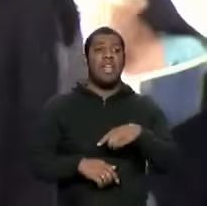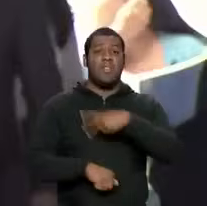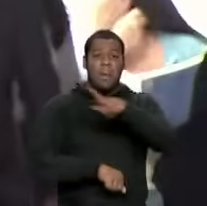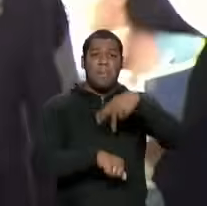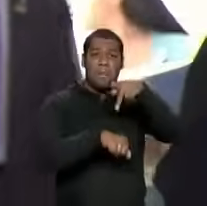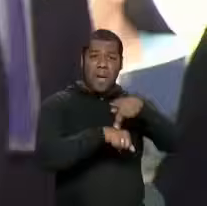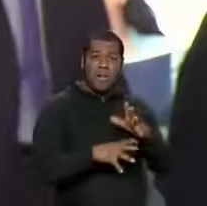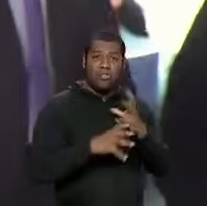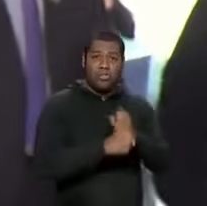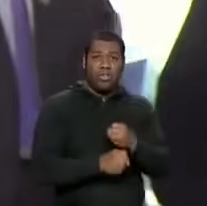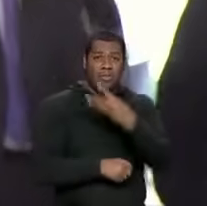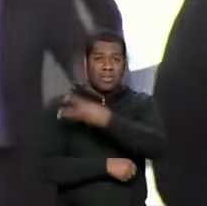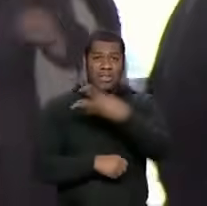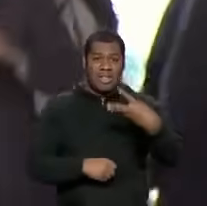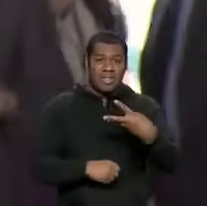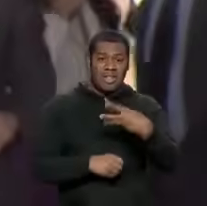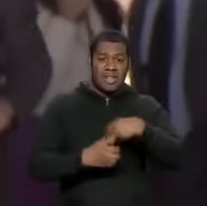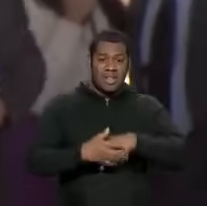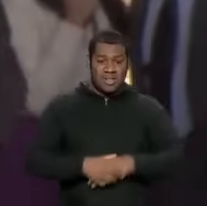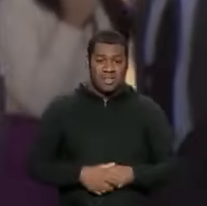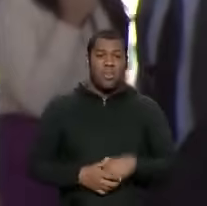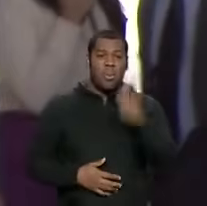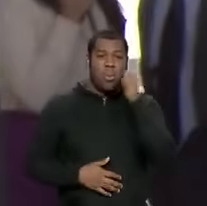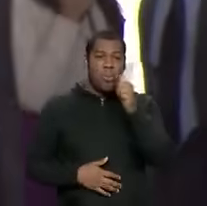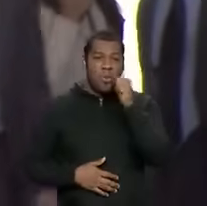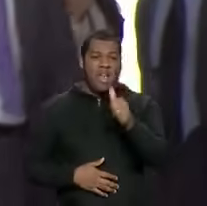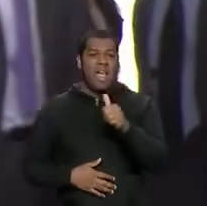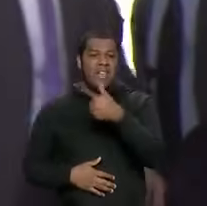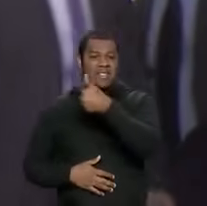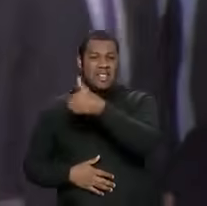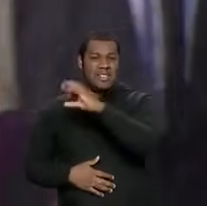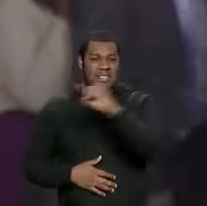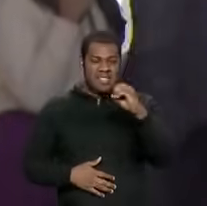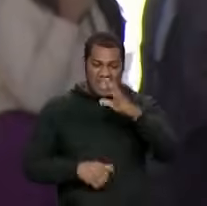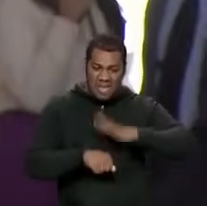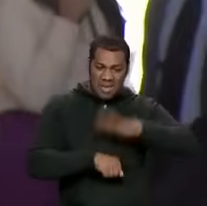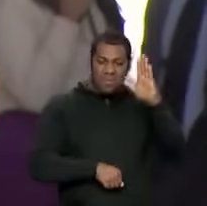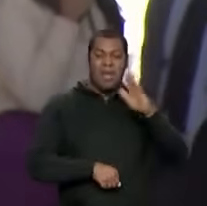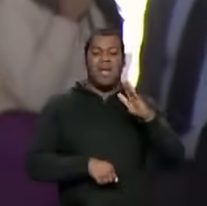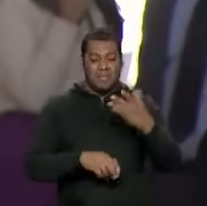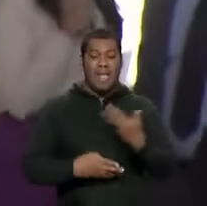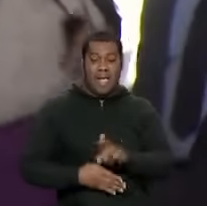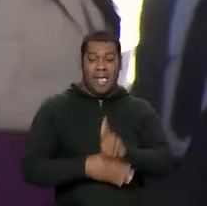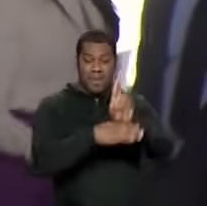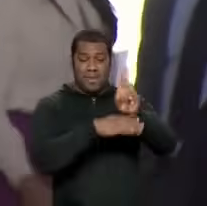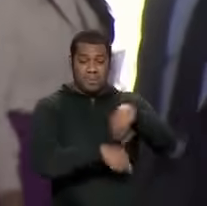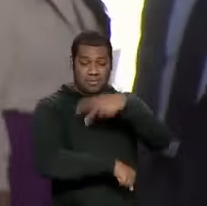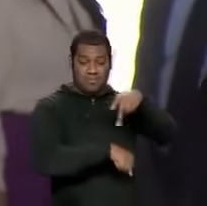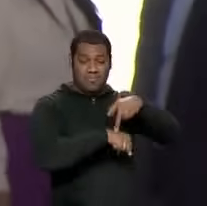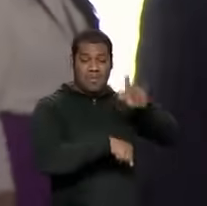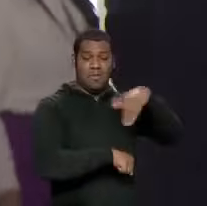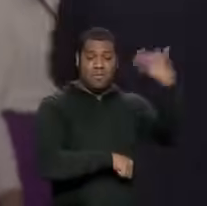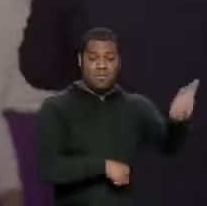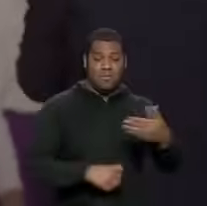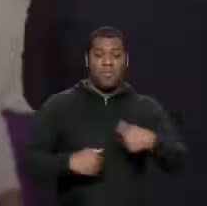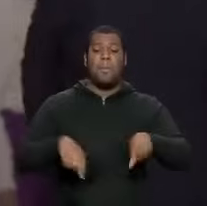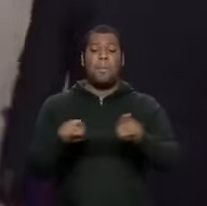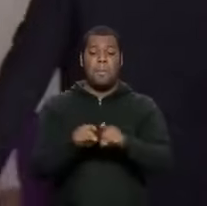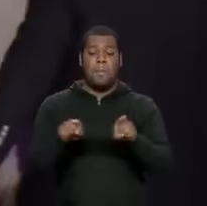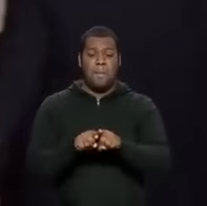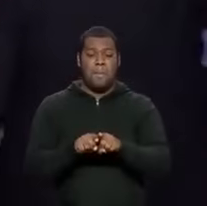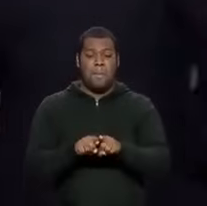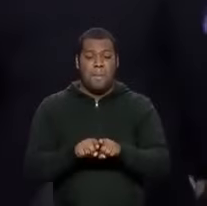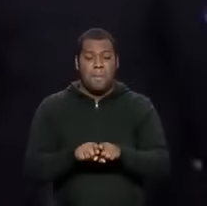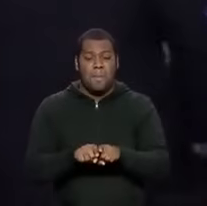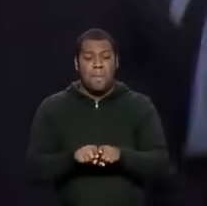países representando somar de 100 mulheres que estão representando esses países aqui e temos aqui